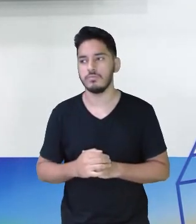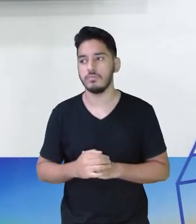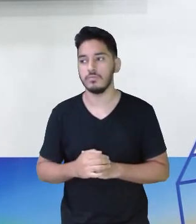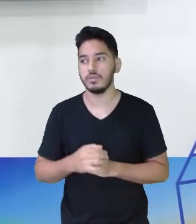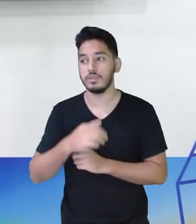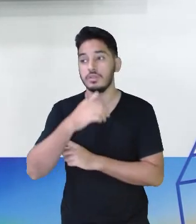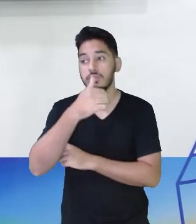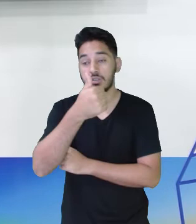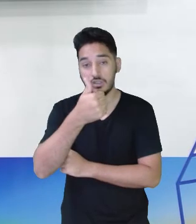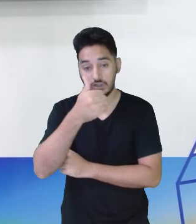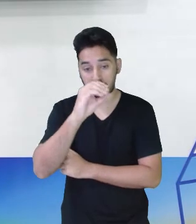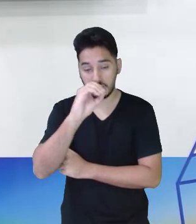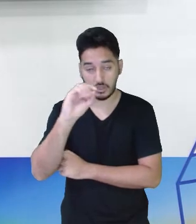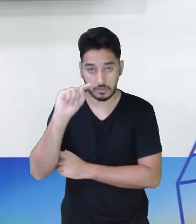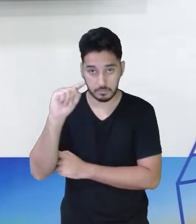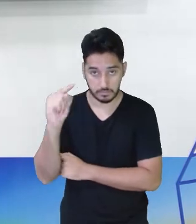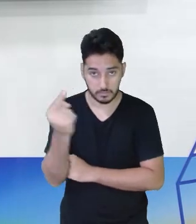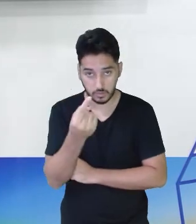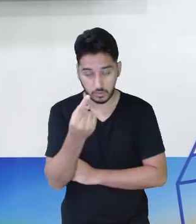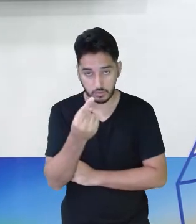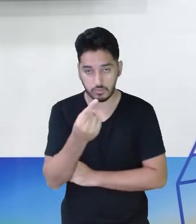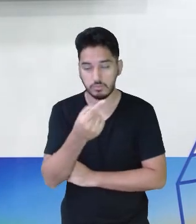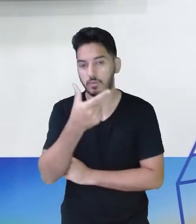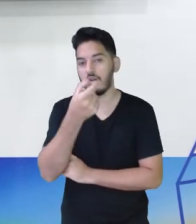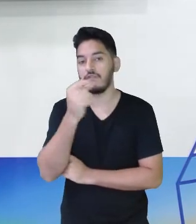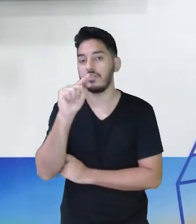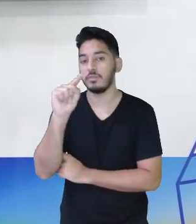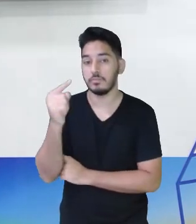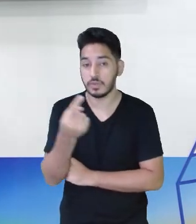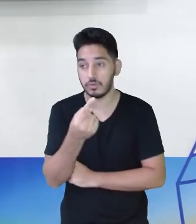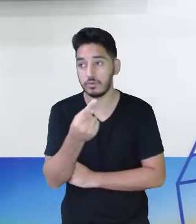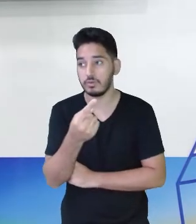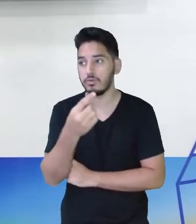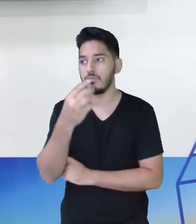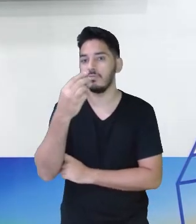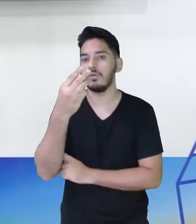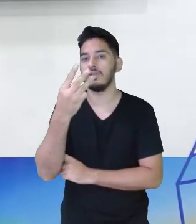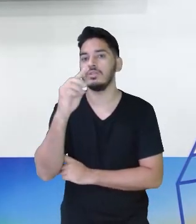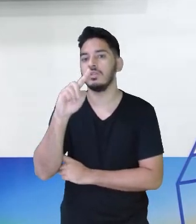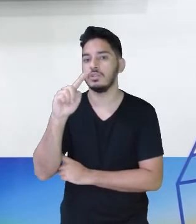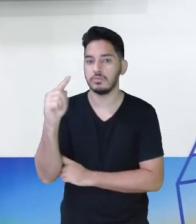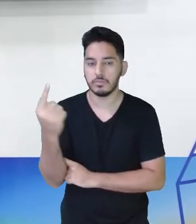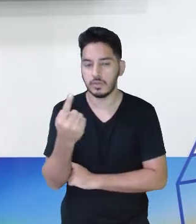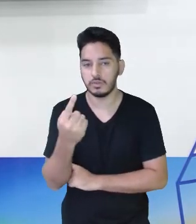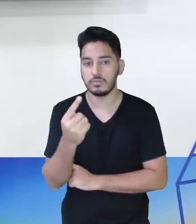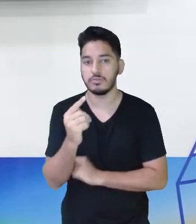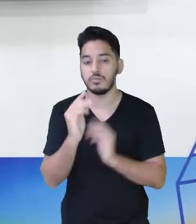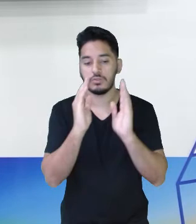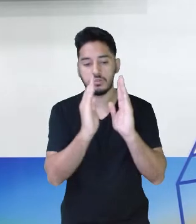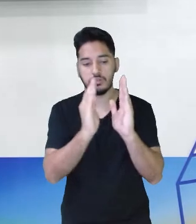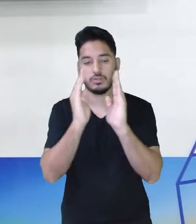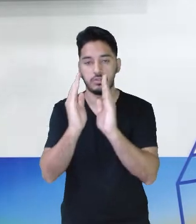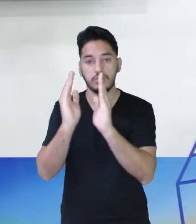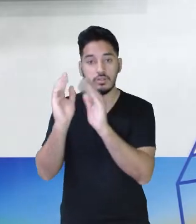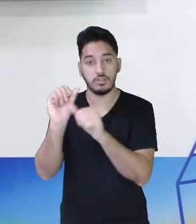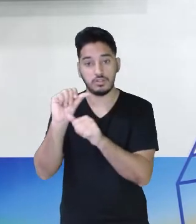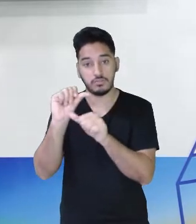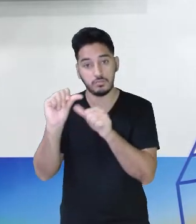123 mil. 100 mil mais 20 mais 3. São 3 ordens diferentes. Por isso que está aqui, ó.